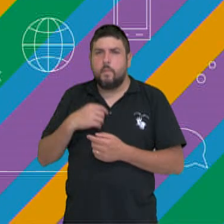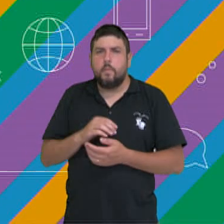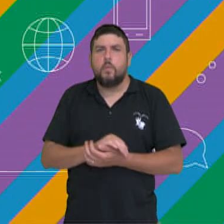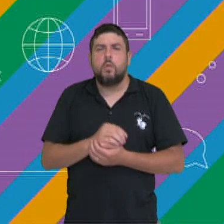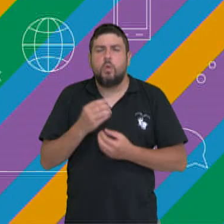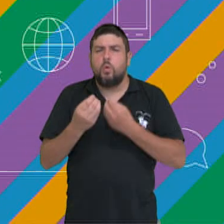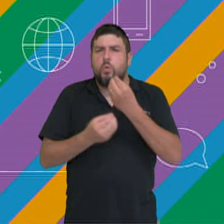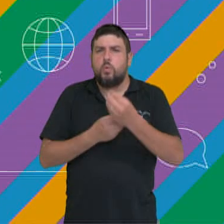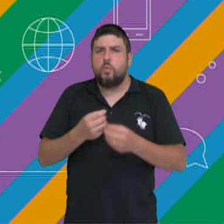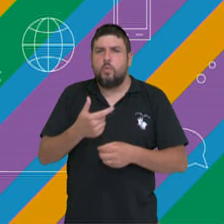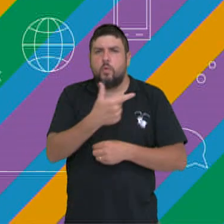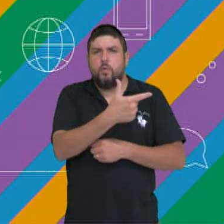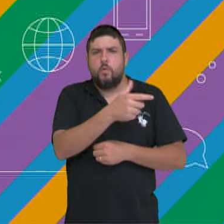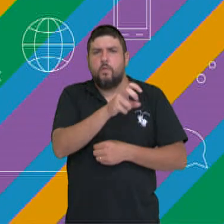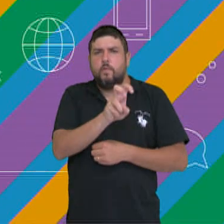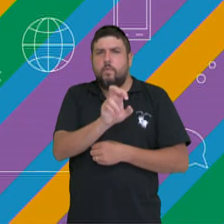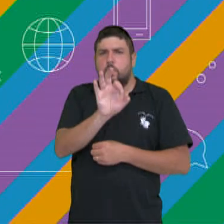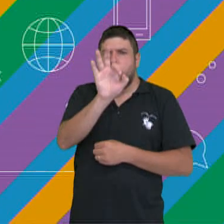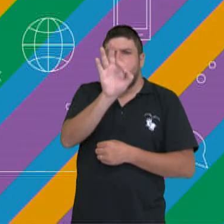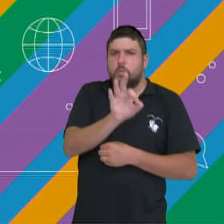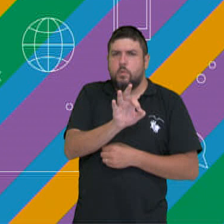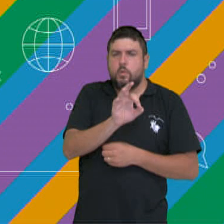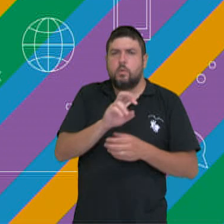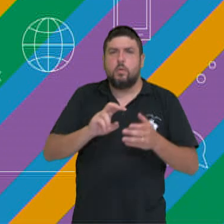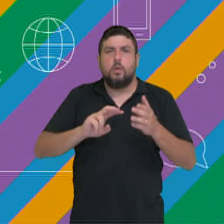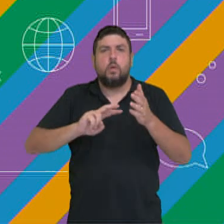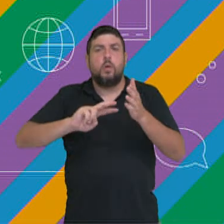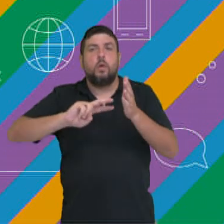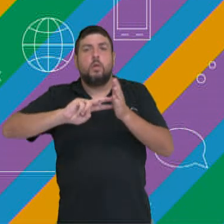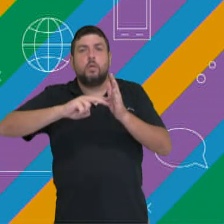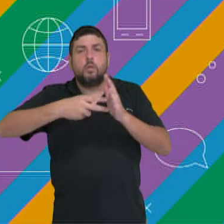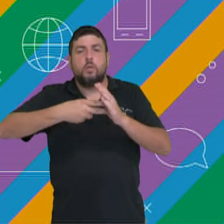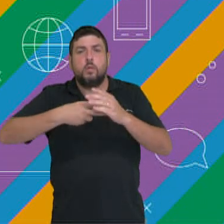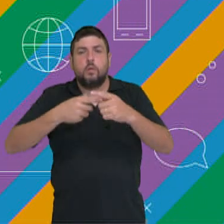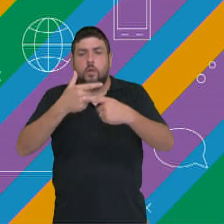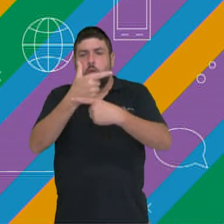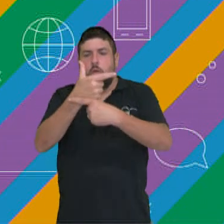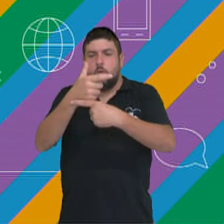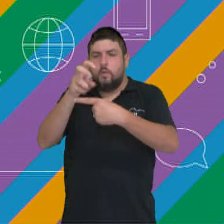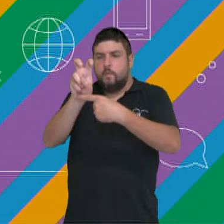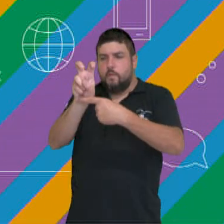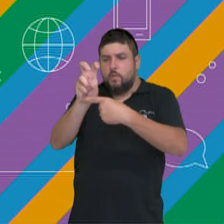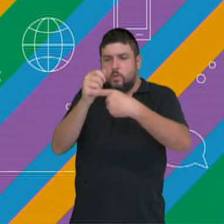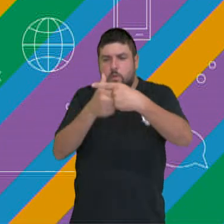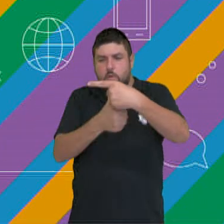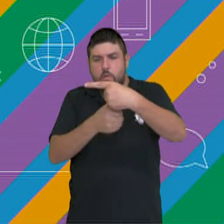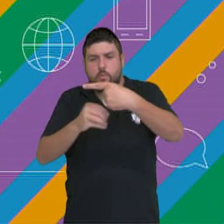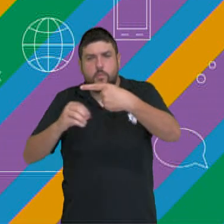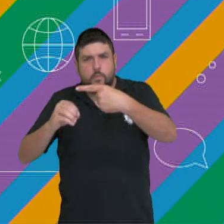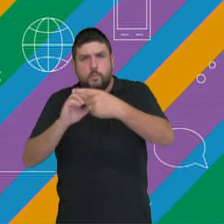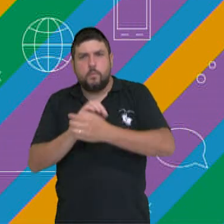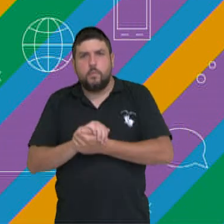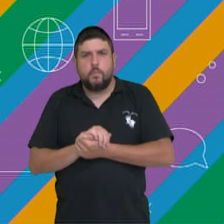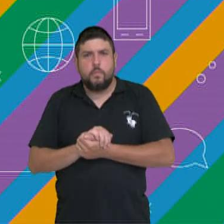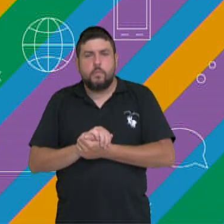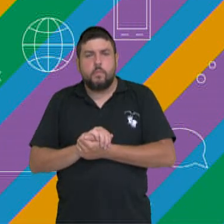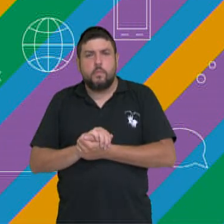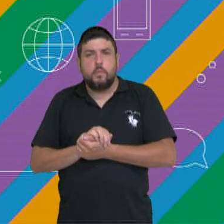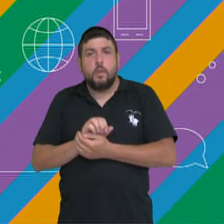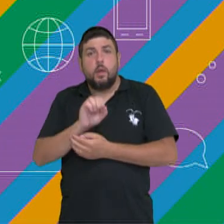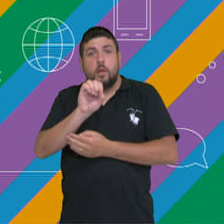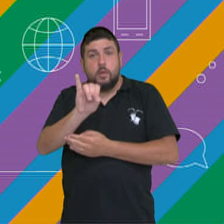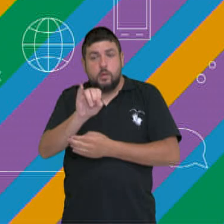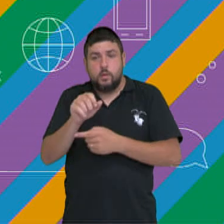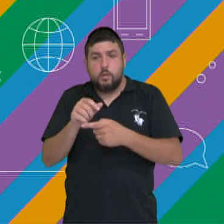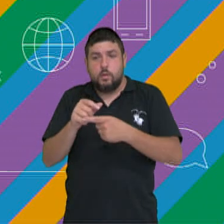25% é o quê? É a mesma coisa que 25 de 100, certo? Se nós simplificarmos